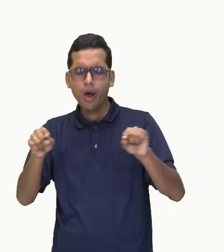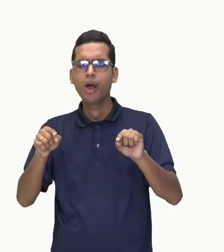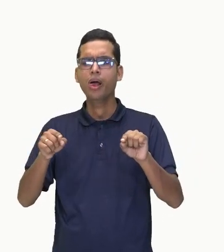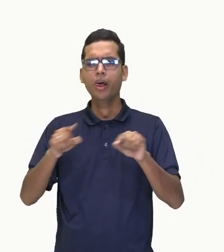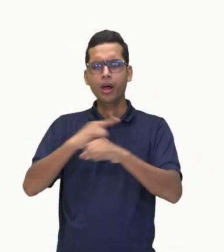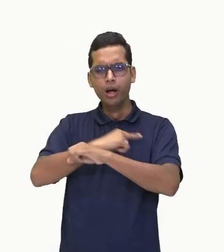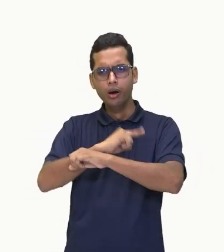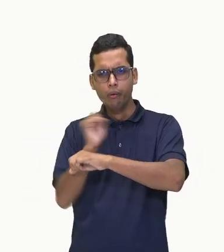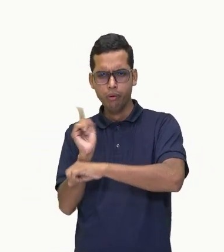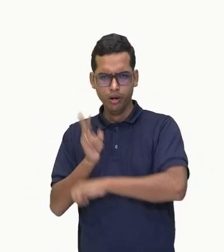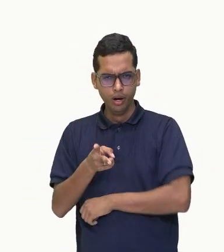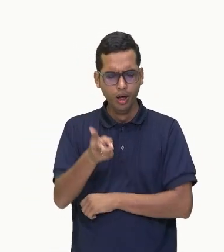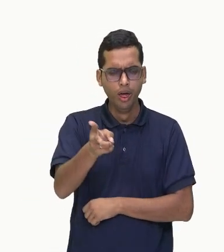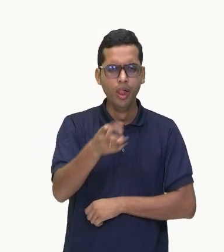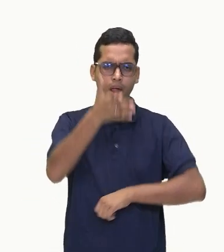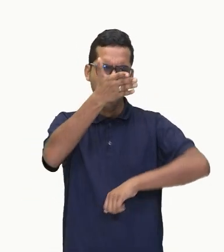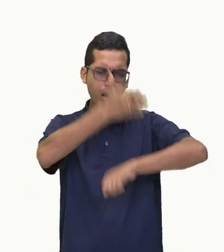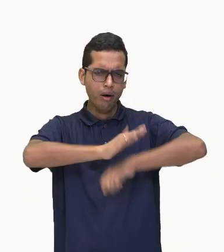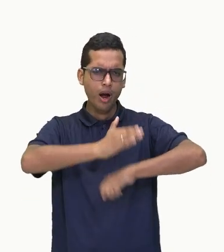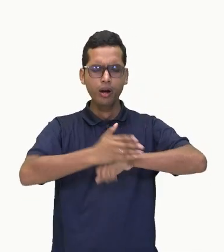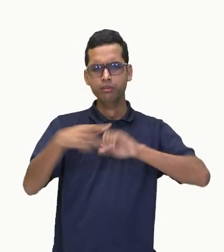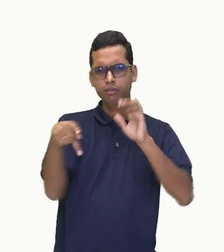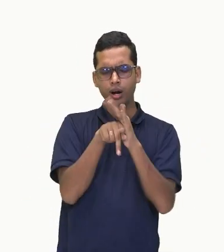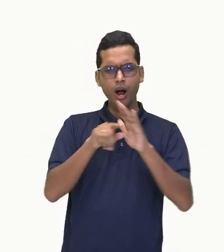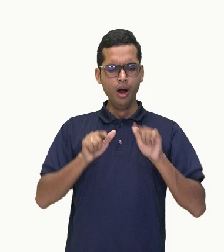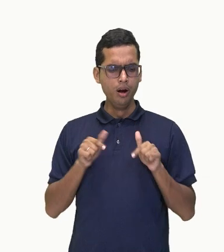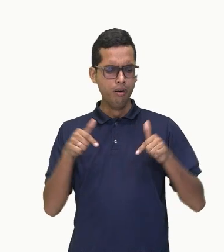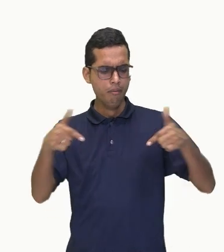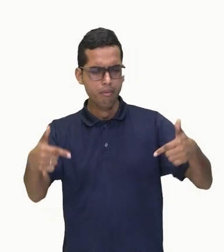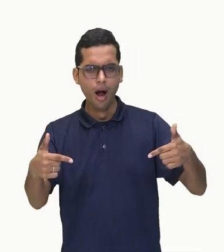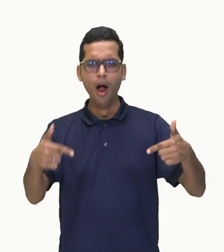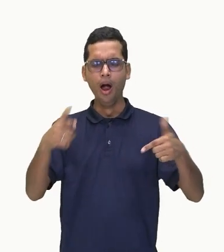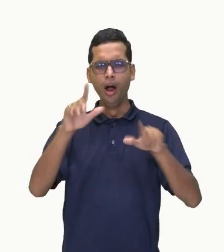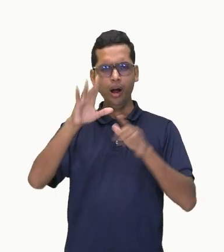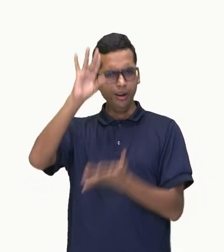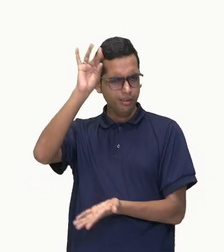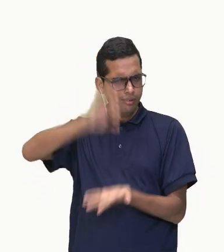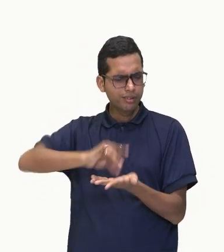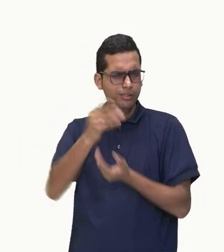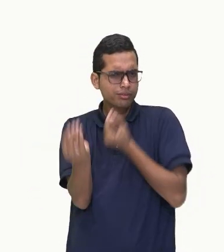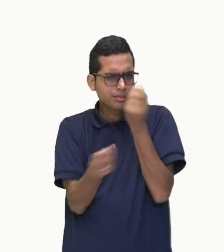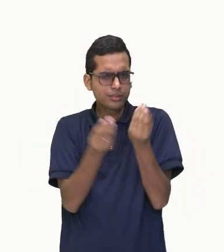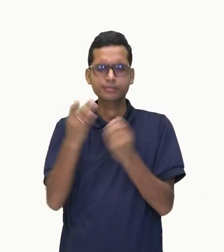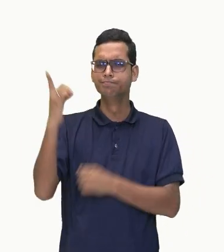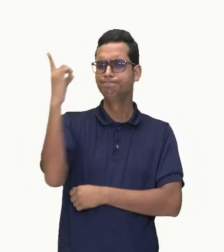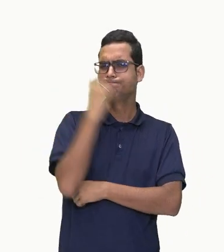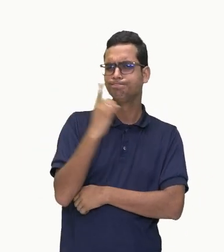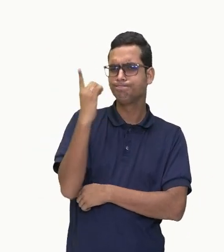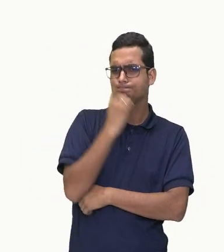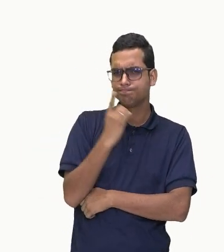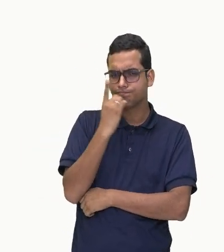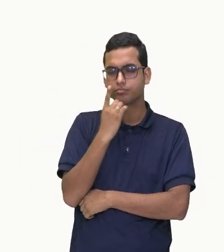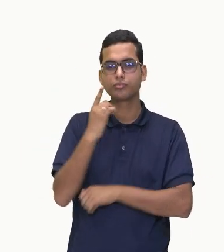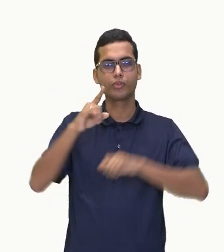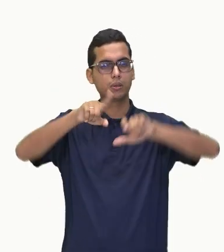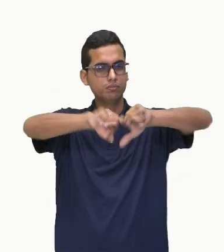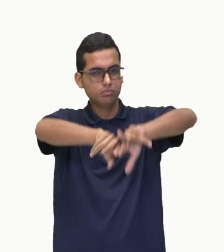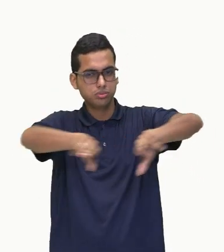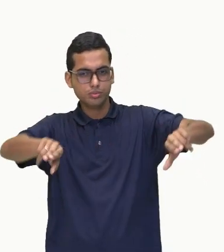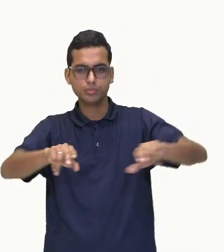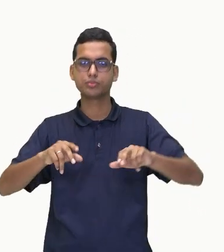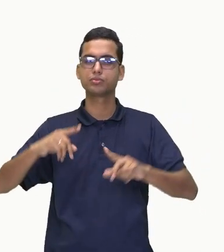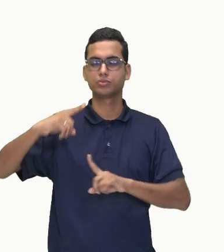ocorrendo nos exercícios, nas atividades, mas na realidade, no nosso cotidiano, existe mais um